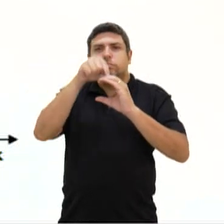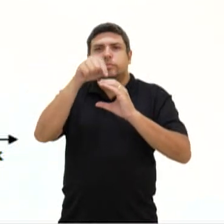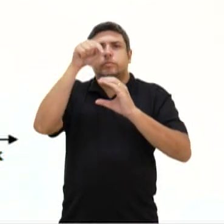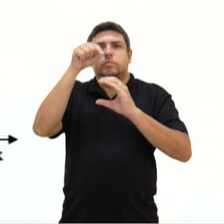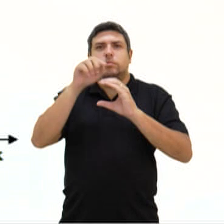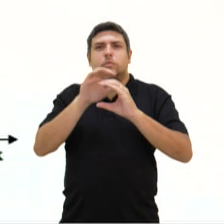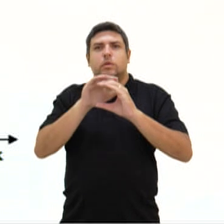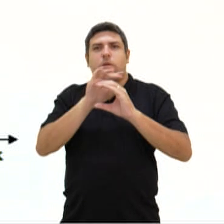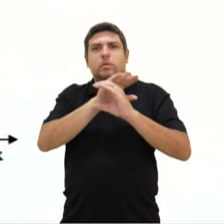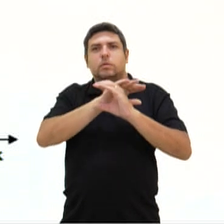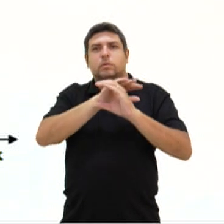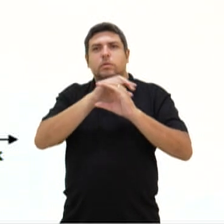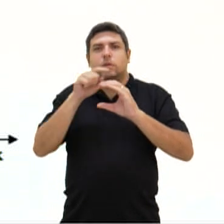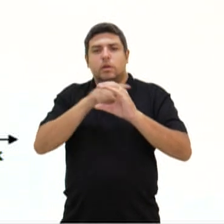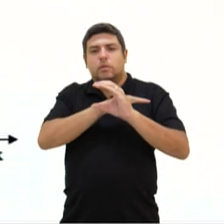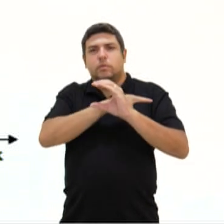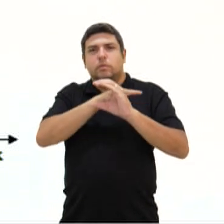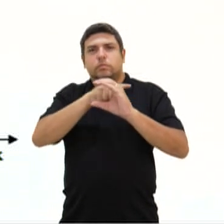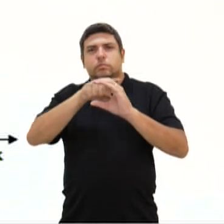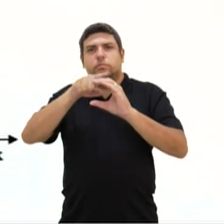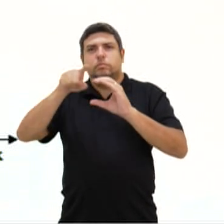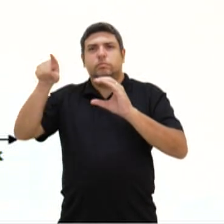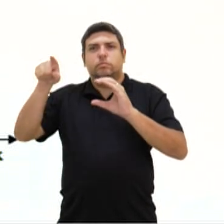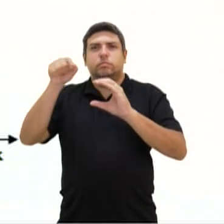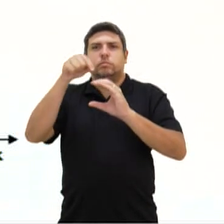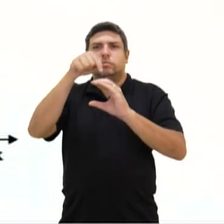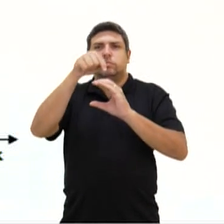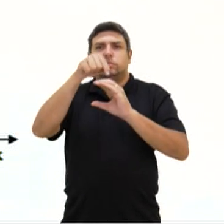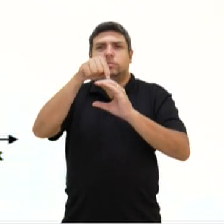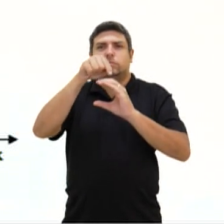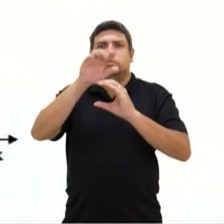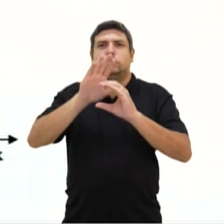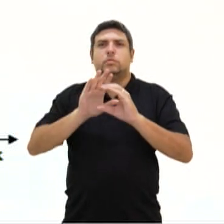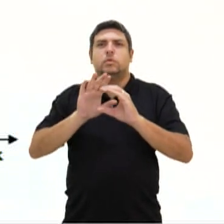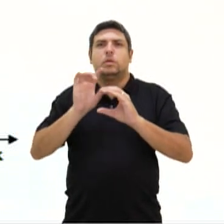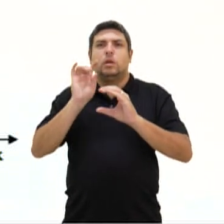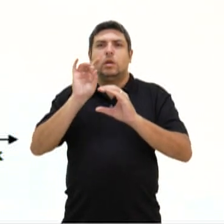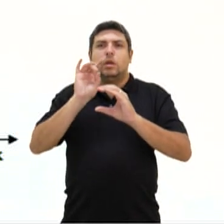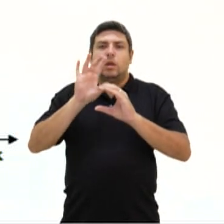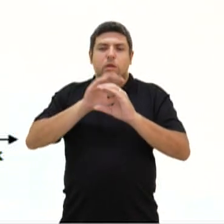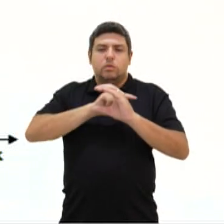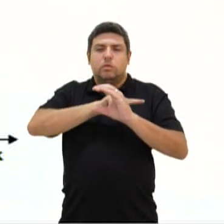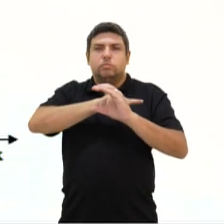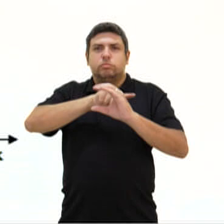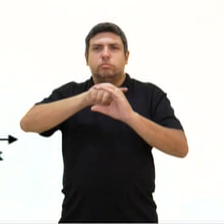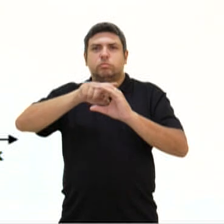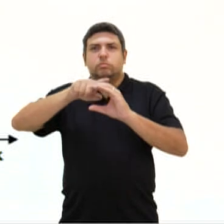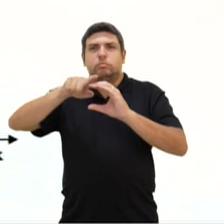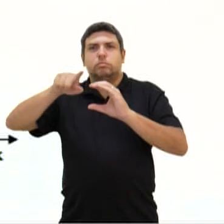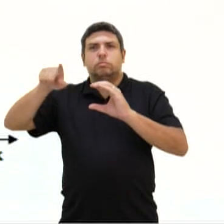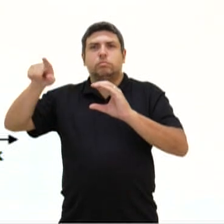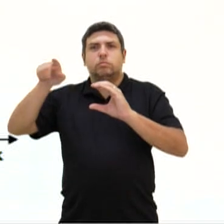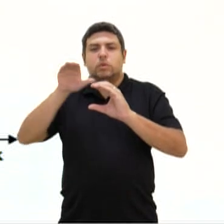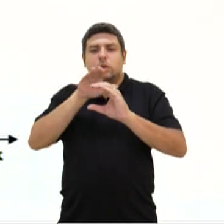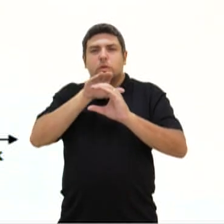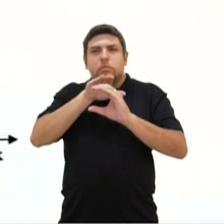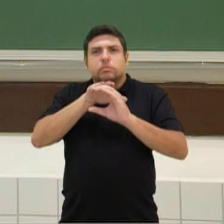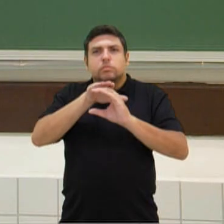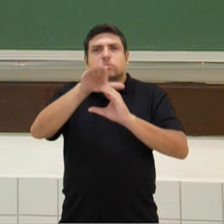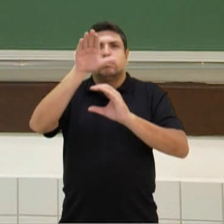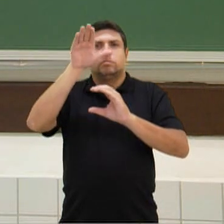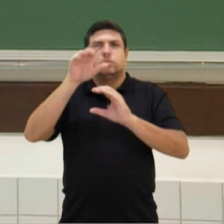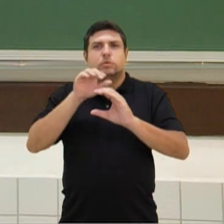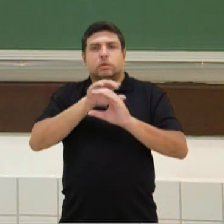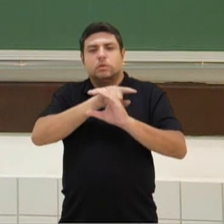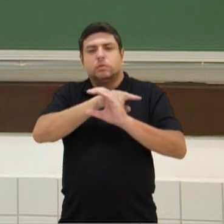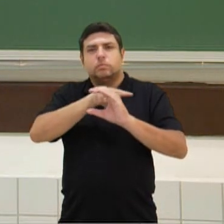ela atravessa através de um único ponto, ela passa pela circunferência, resvalando nela.